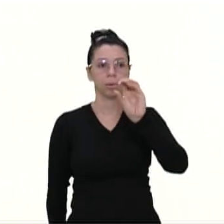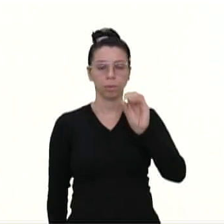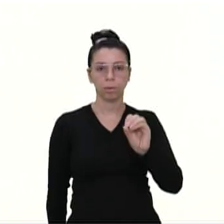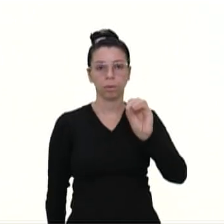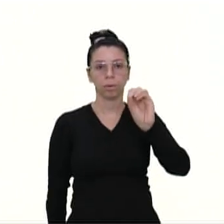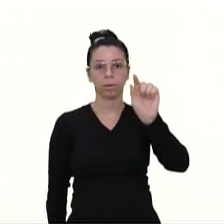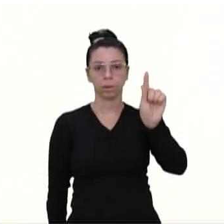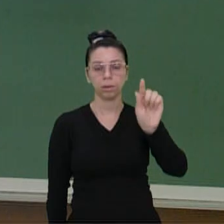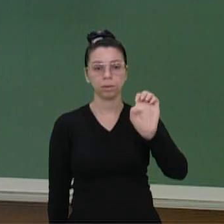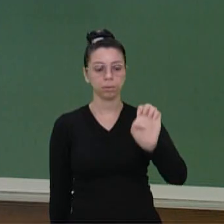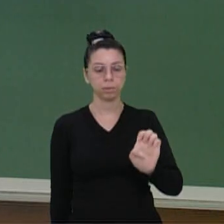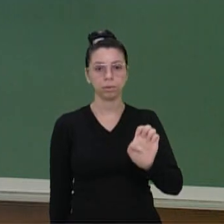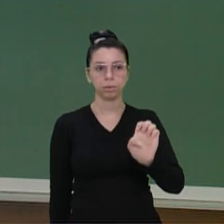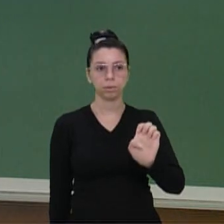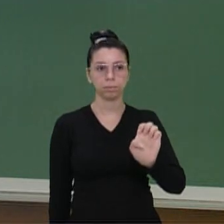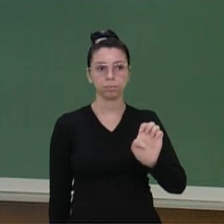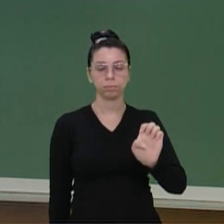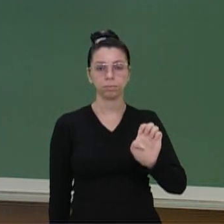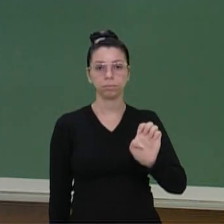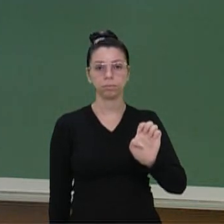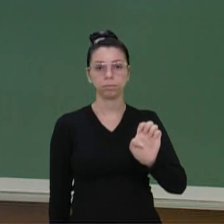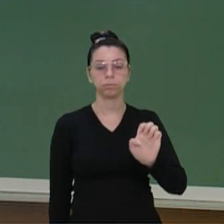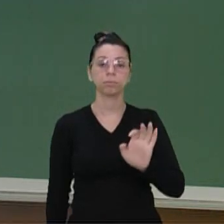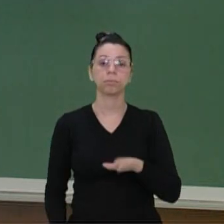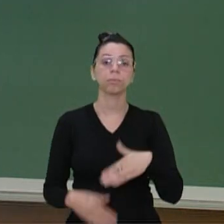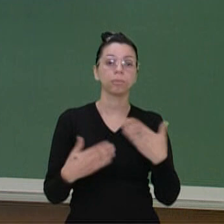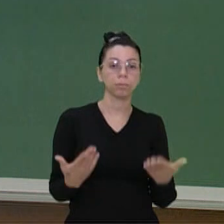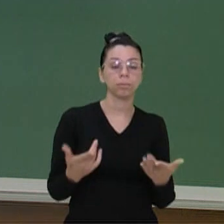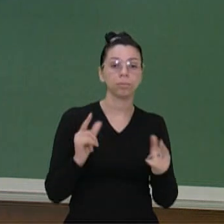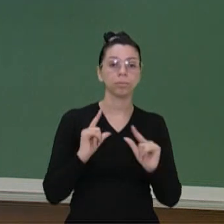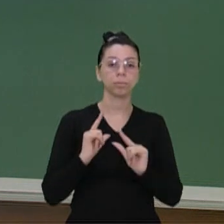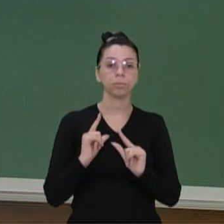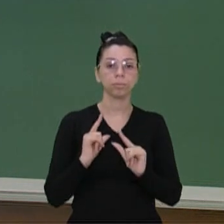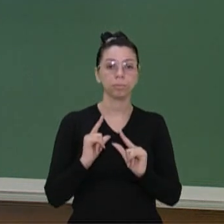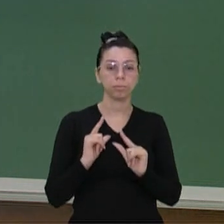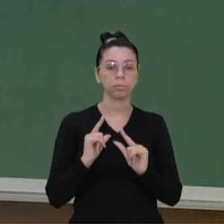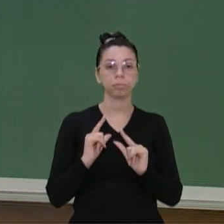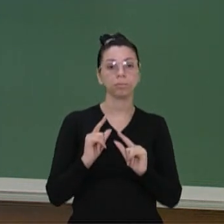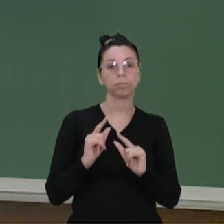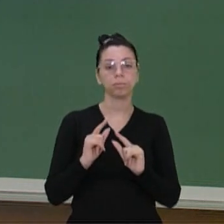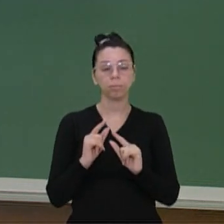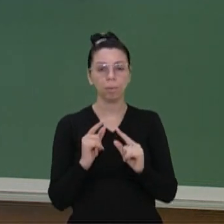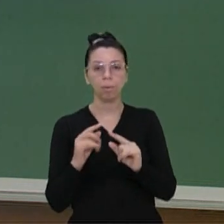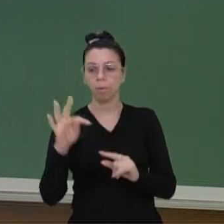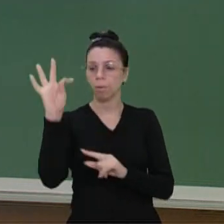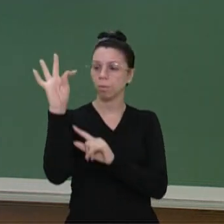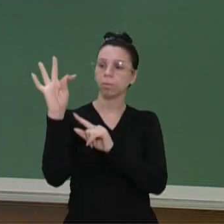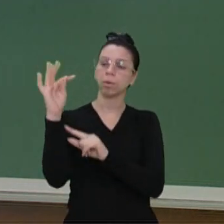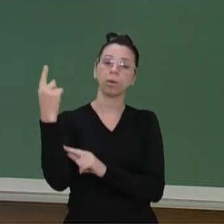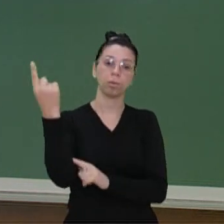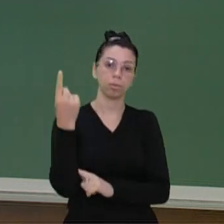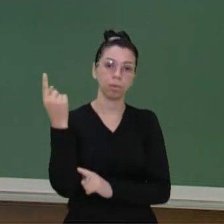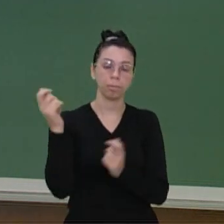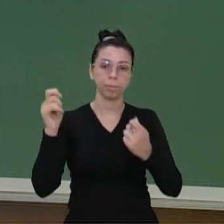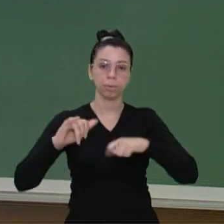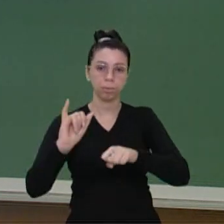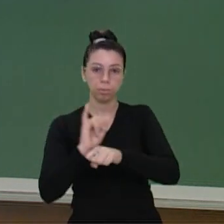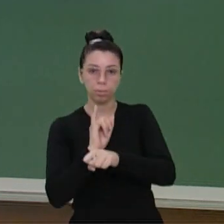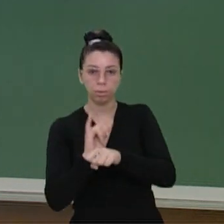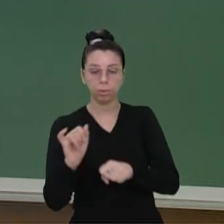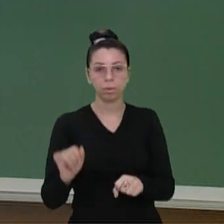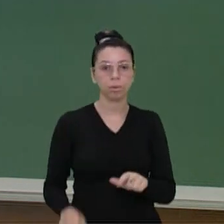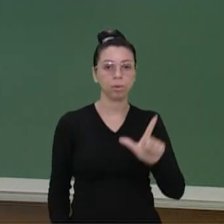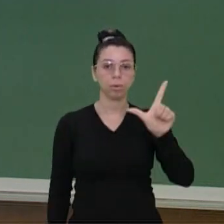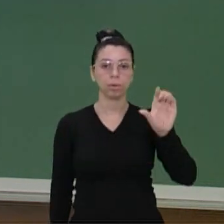base E. Porque ao tentar isolar o T, nós vamos aplicar o logaritmo e vai